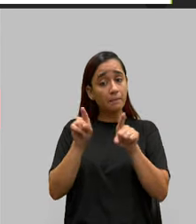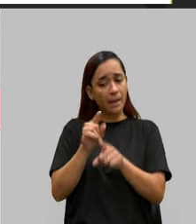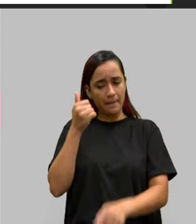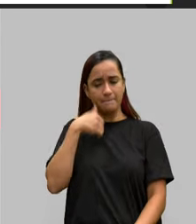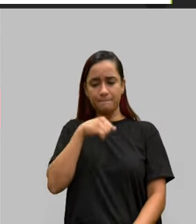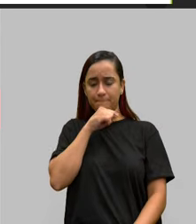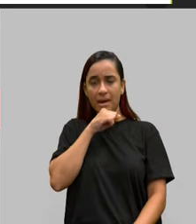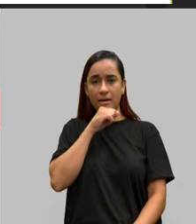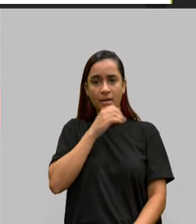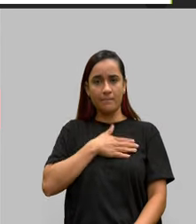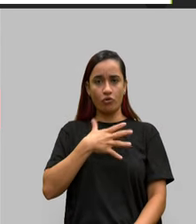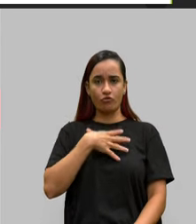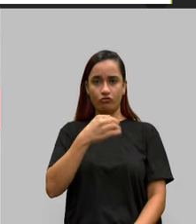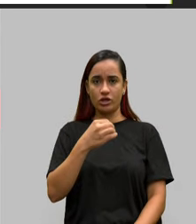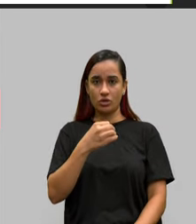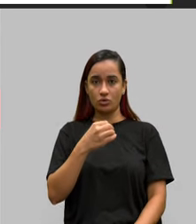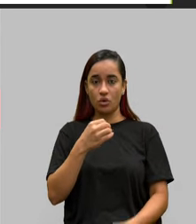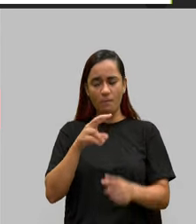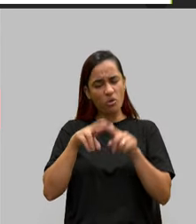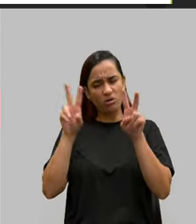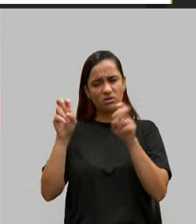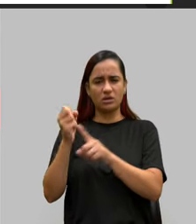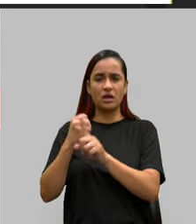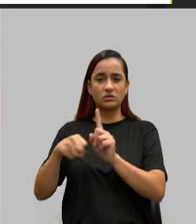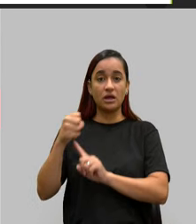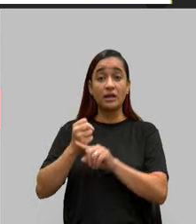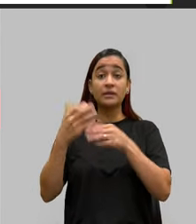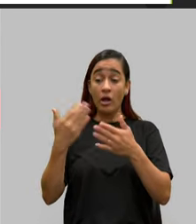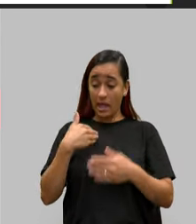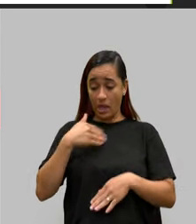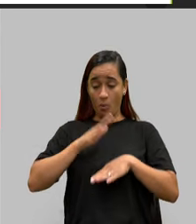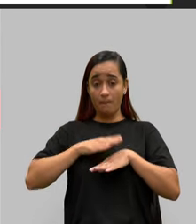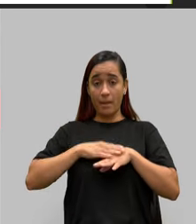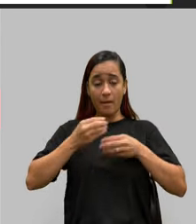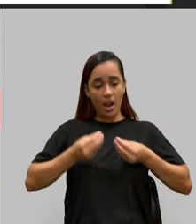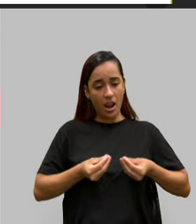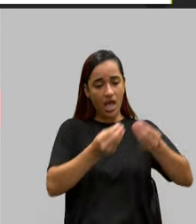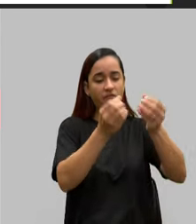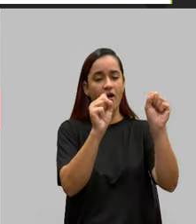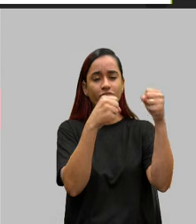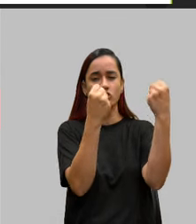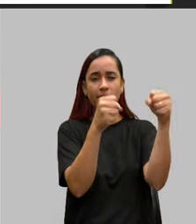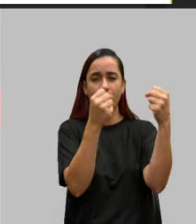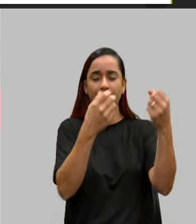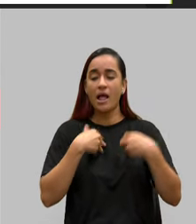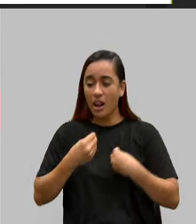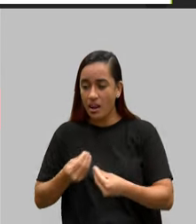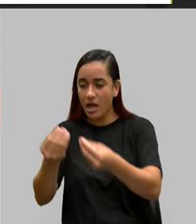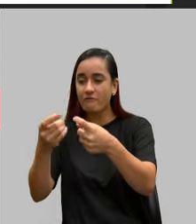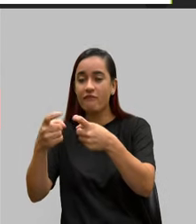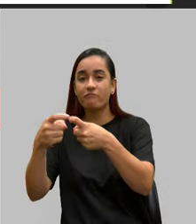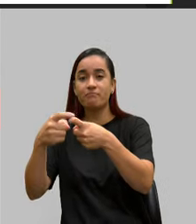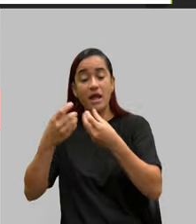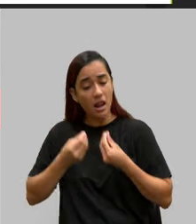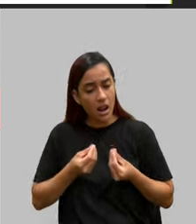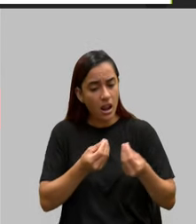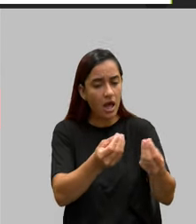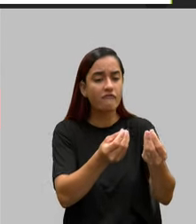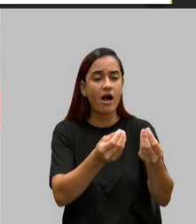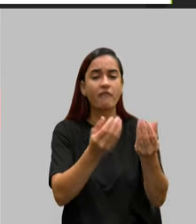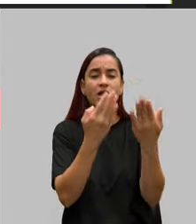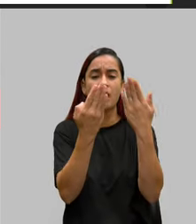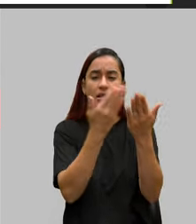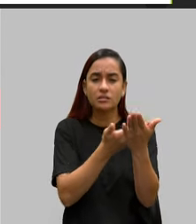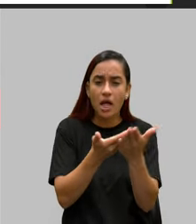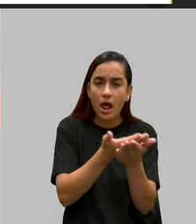social então eu levava o benas fisioterapia aos médicos as terapias as mães